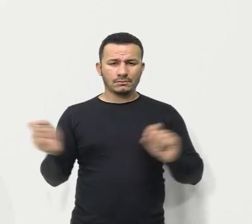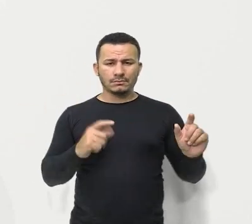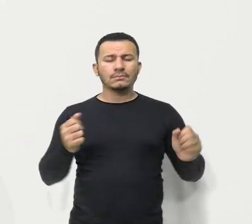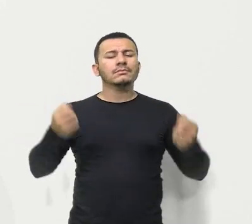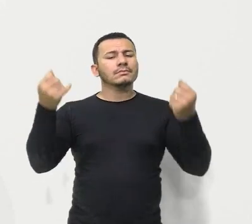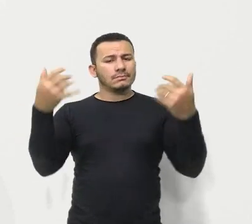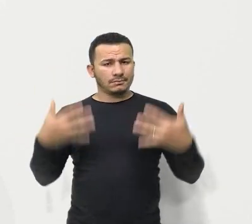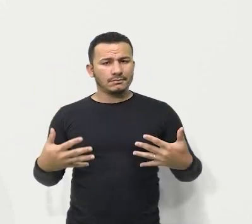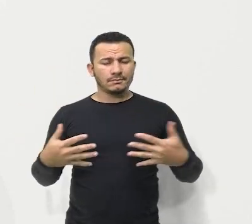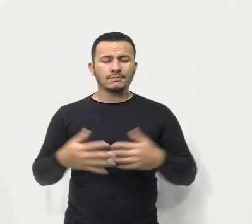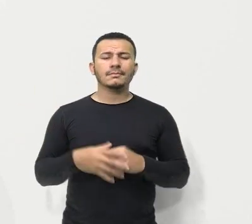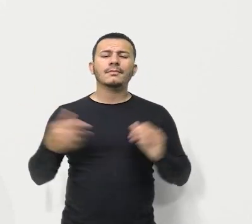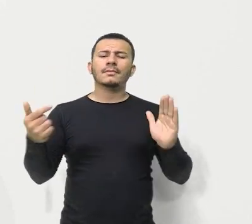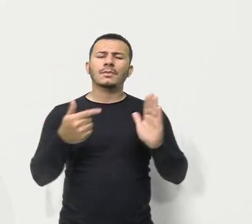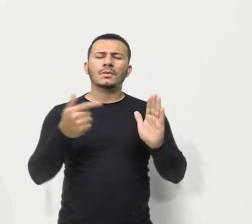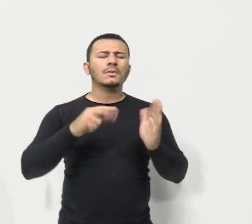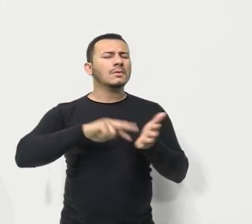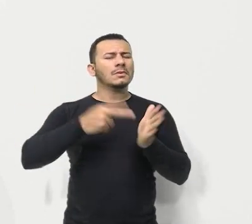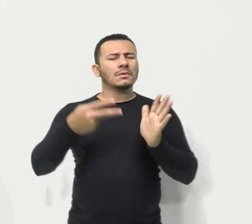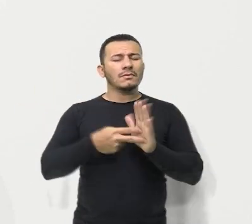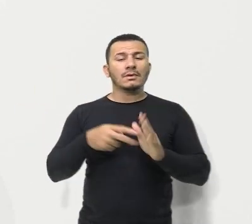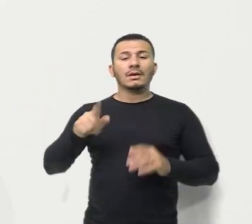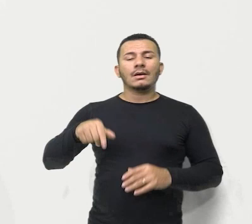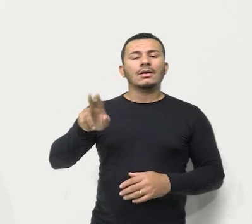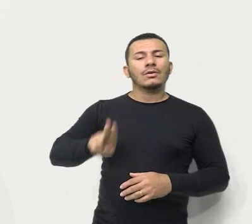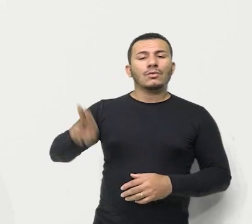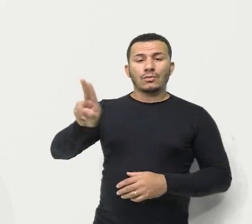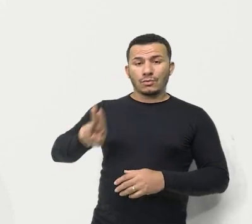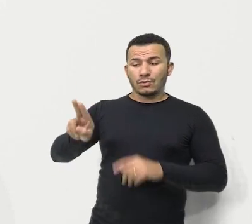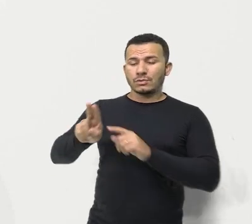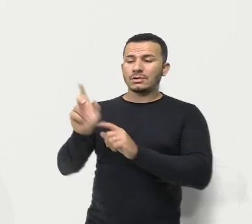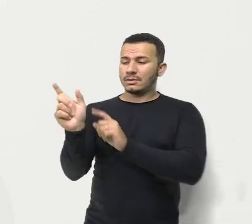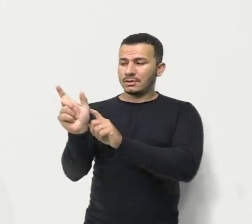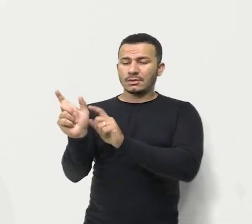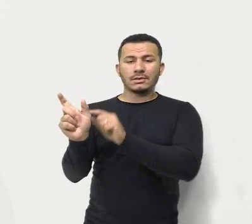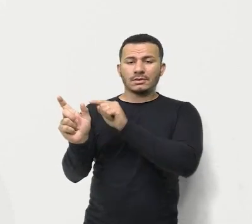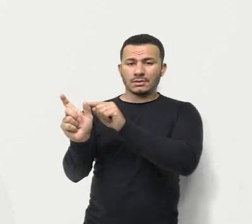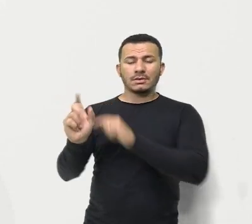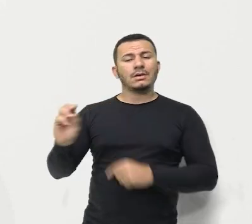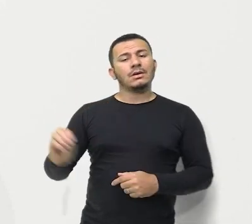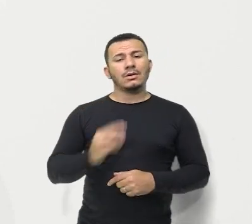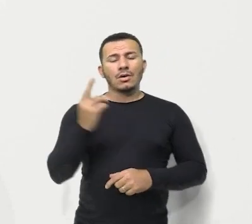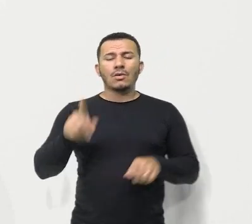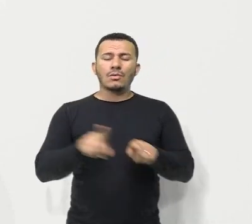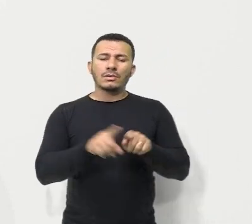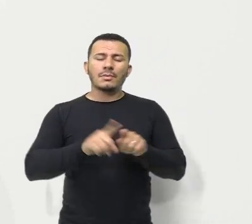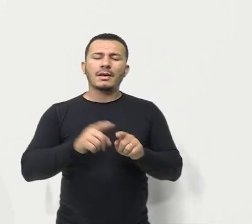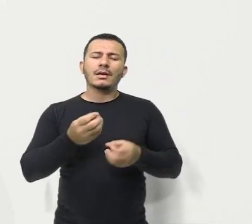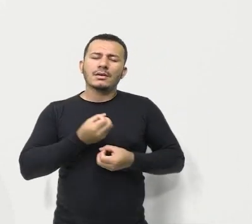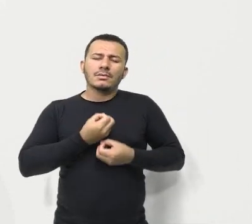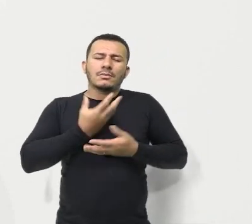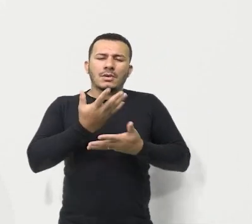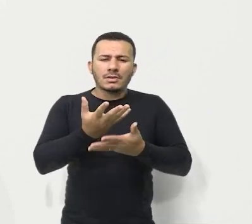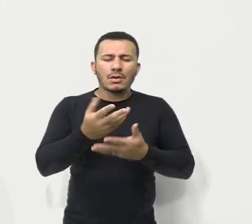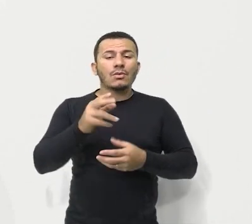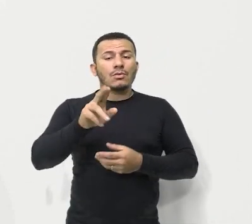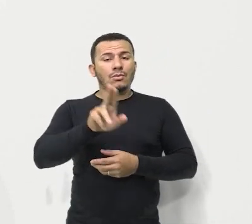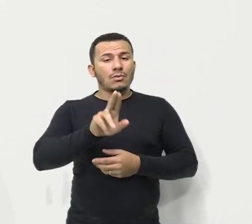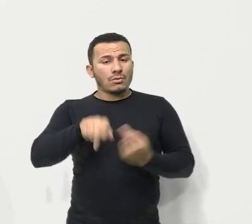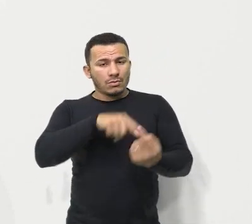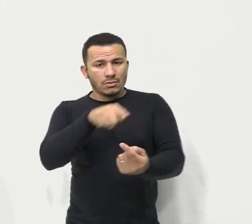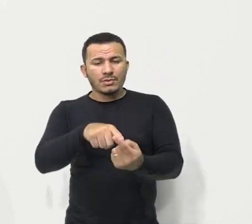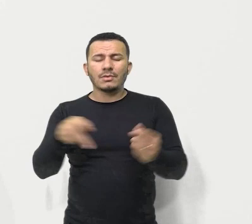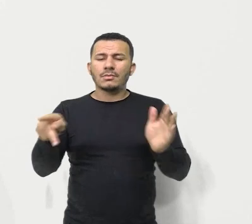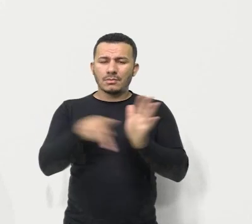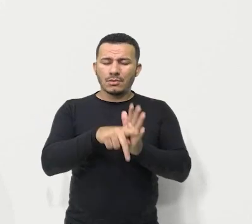só. A ironia acontece quando se utiliza uma palavra ou expressão com o objetivo de